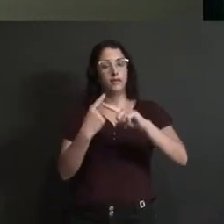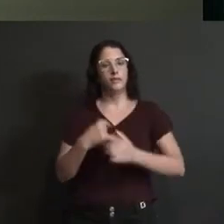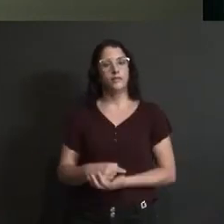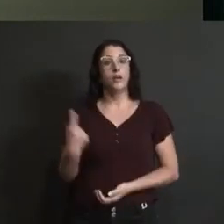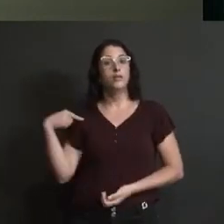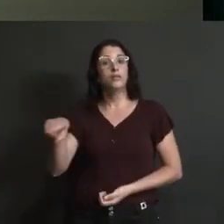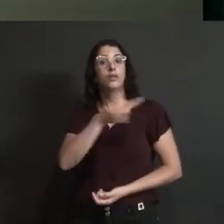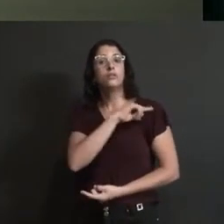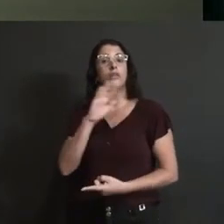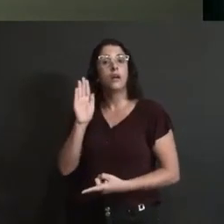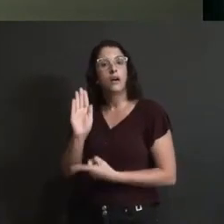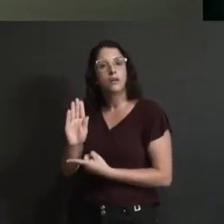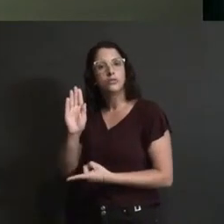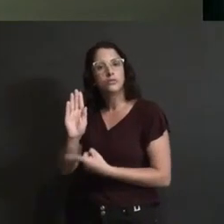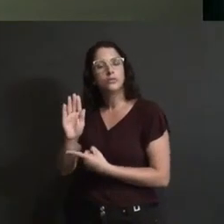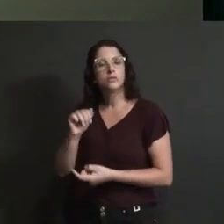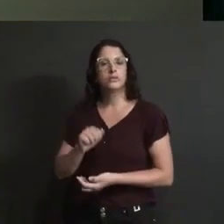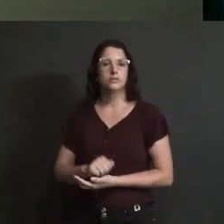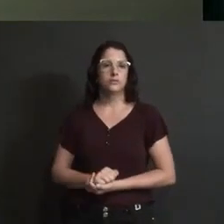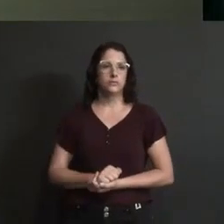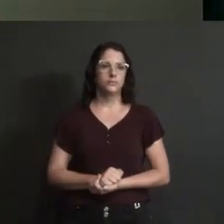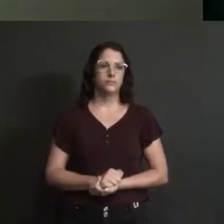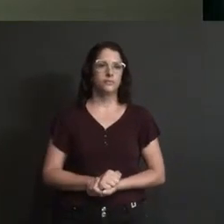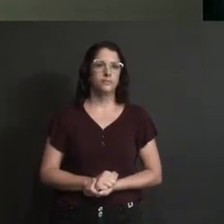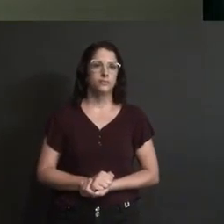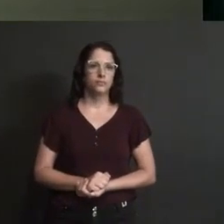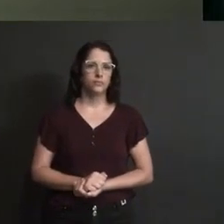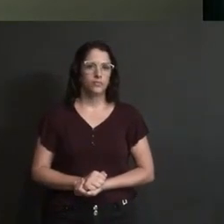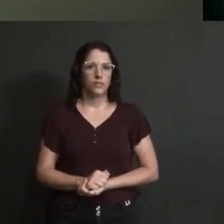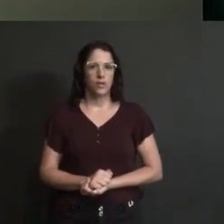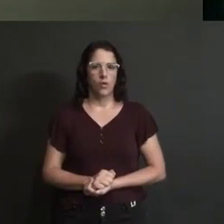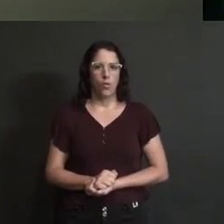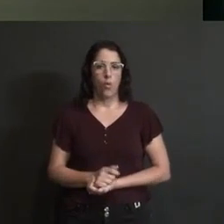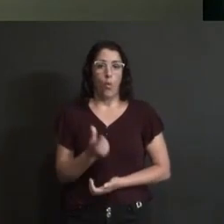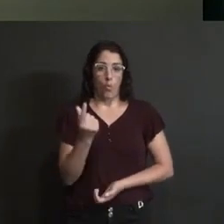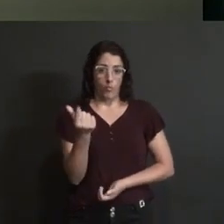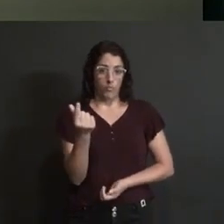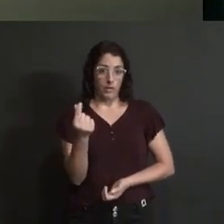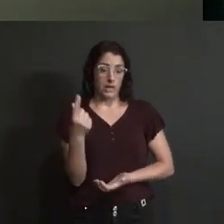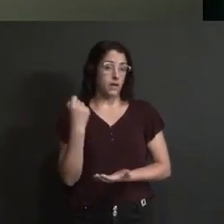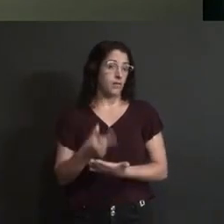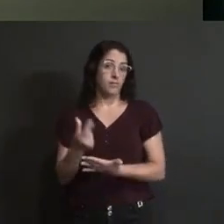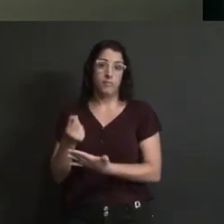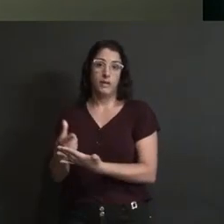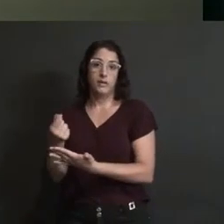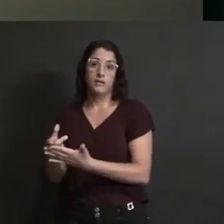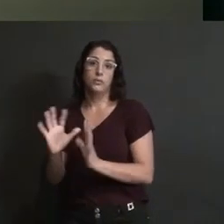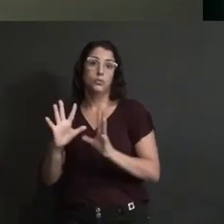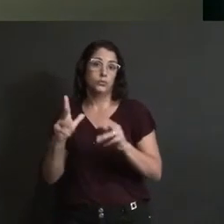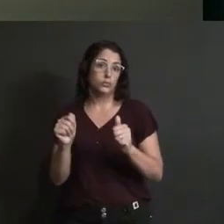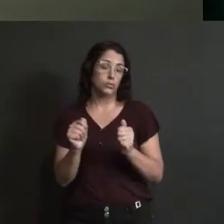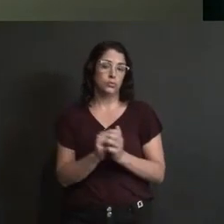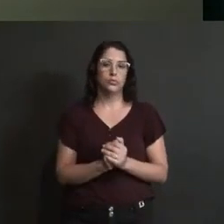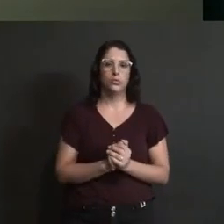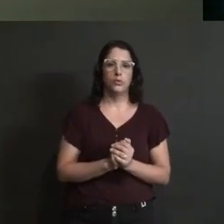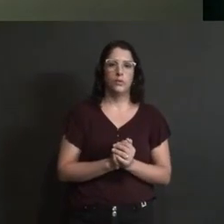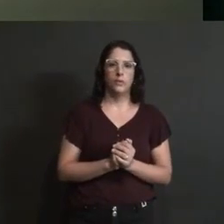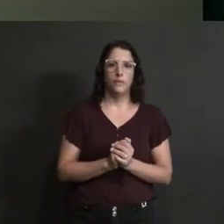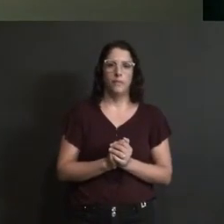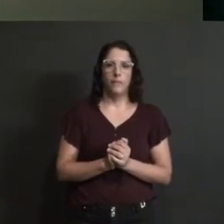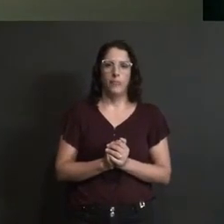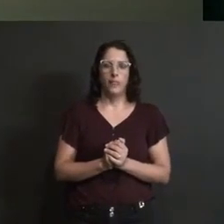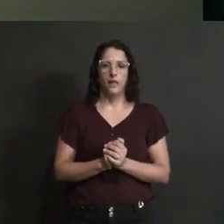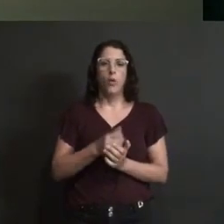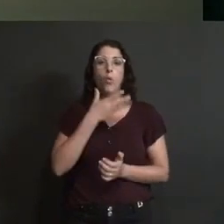ajudando. Toda a despesa é dele. Ele está bancando todo esse evento.